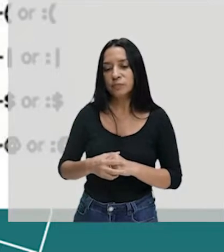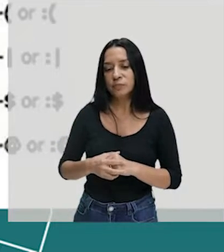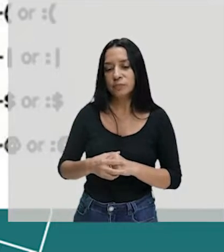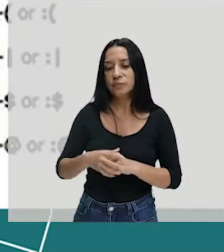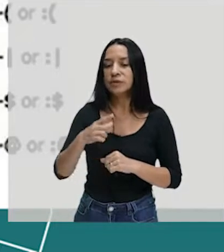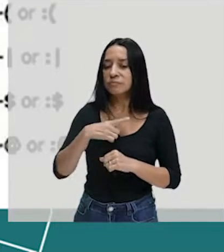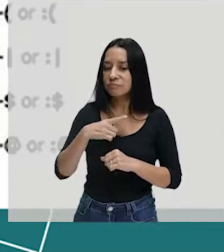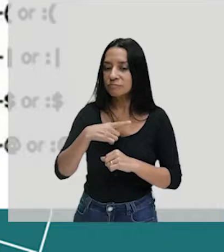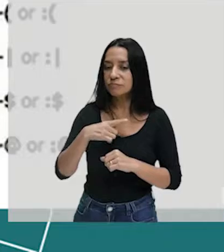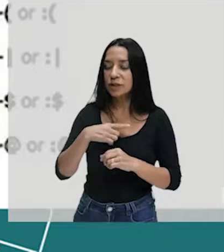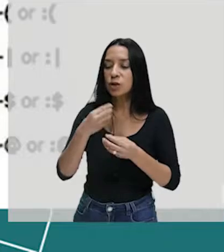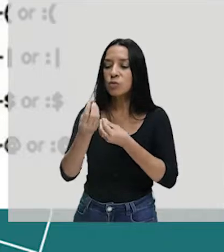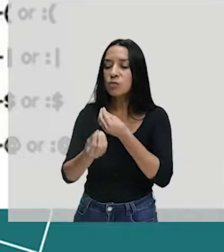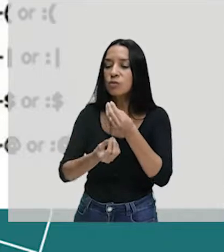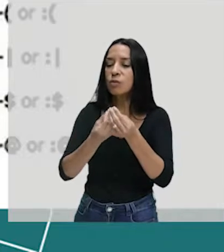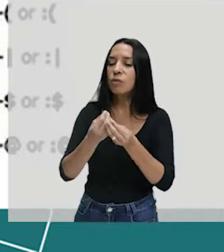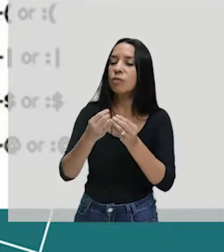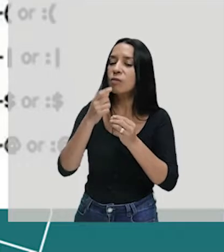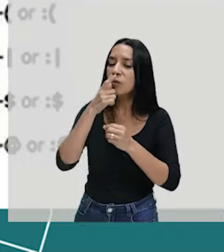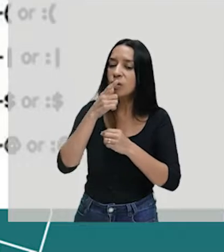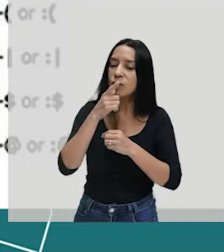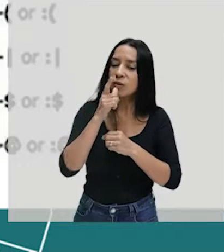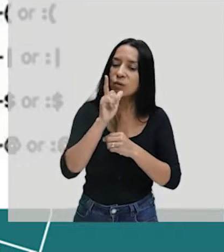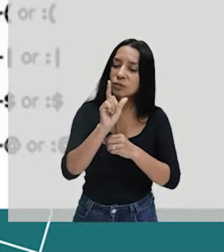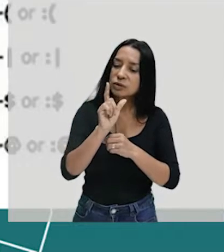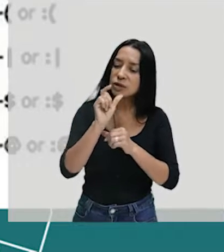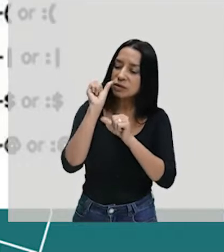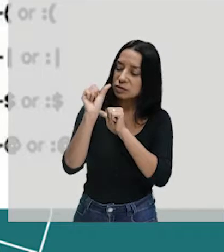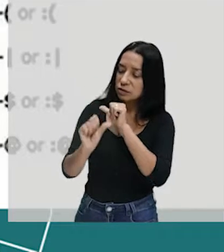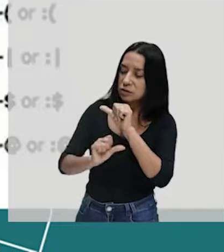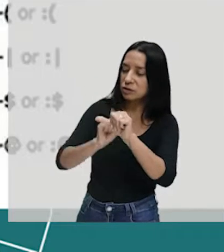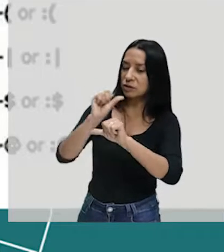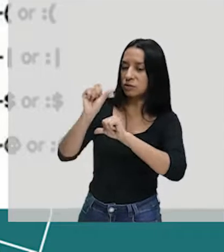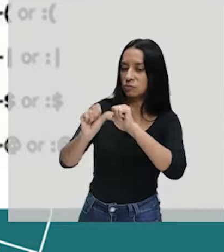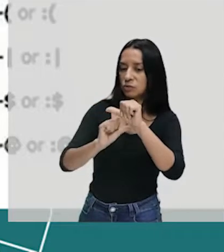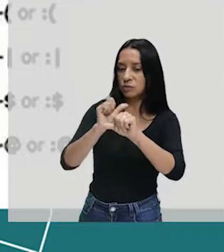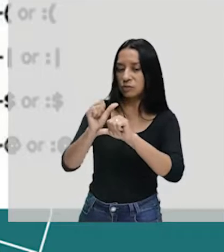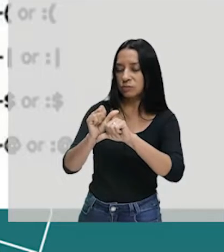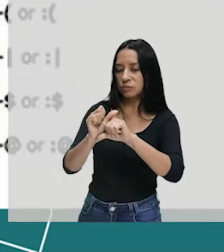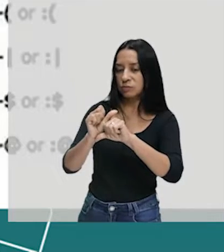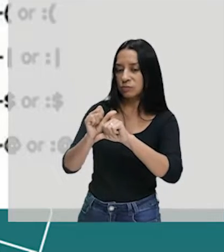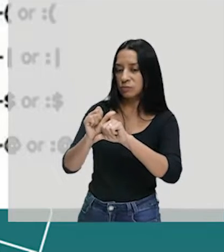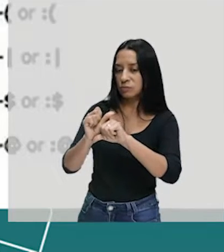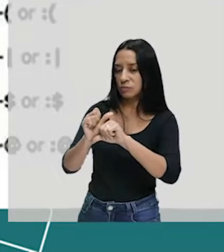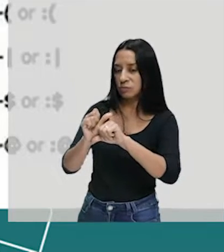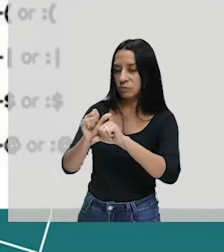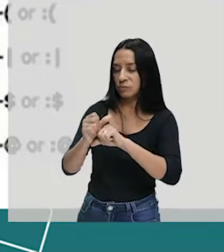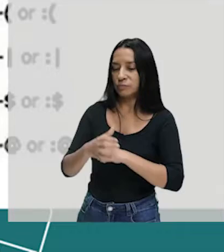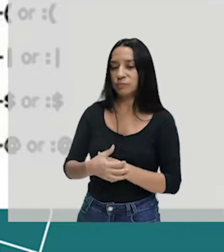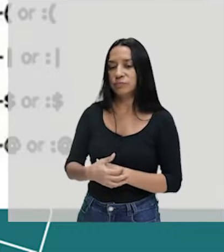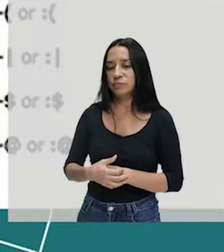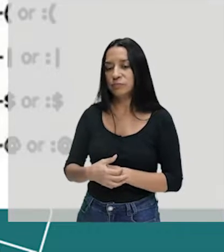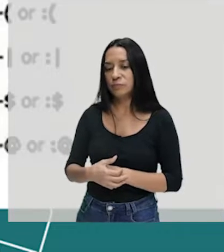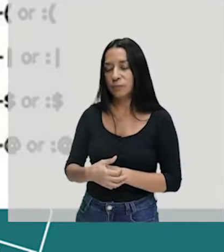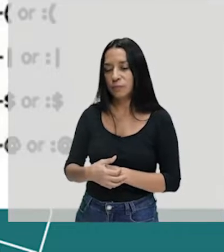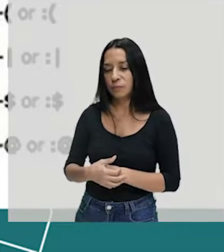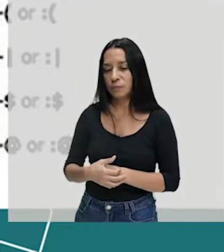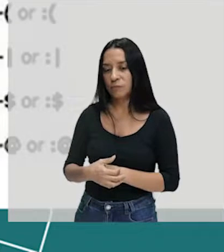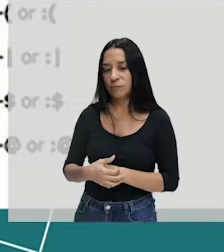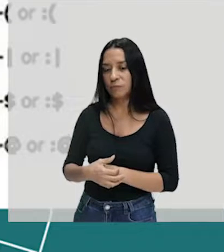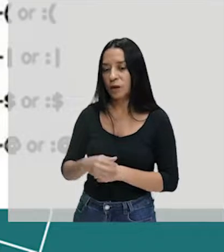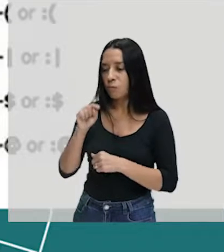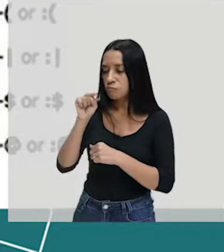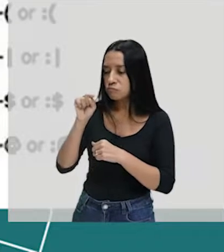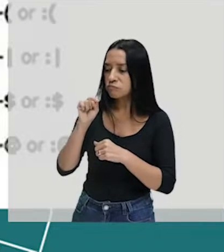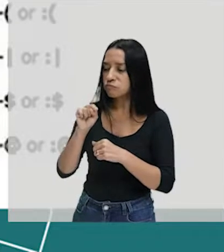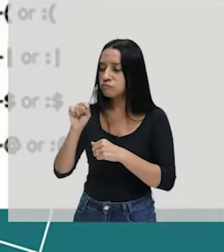EA que tem como que você a ver ter essa carinha Esse é molde não é motivo com que seria justamente